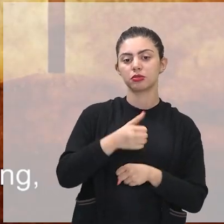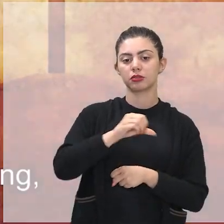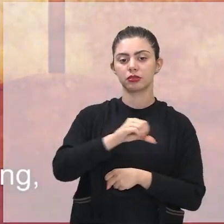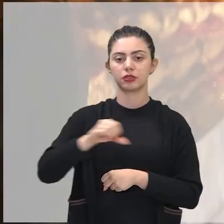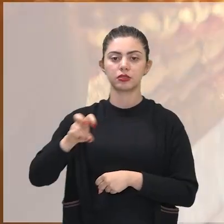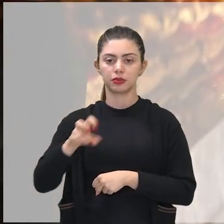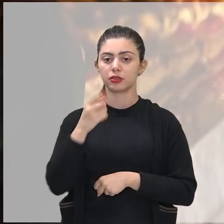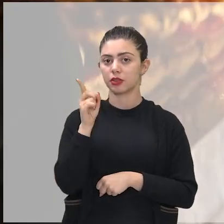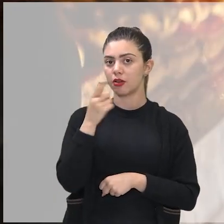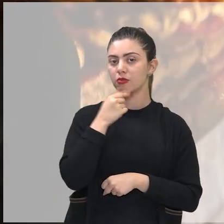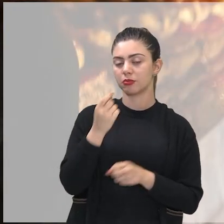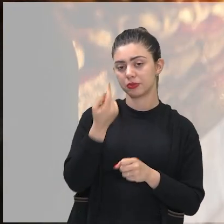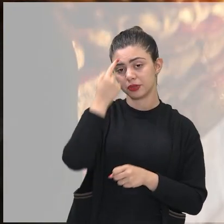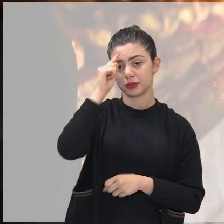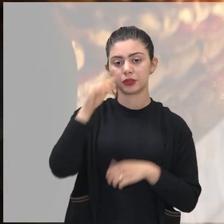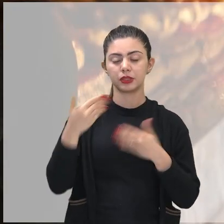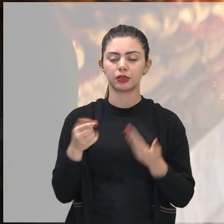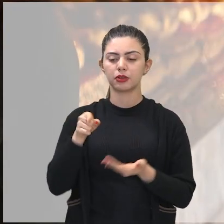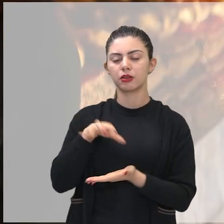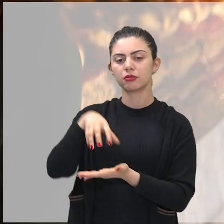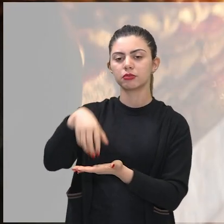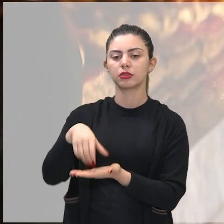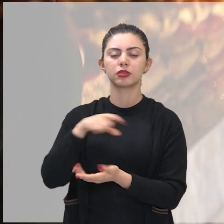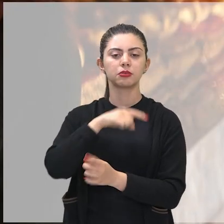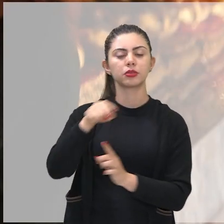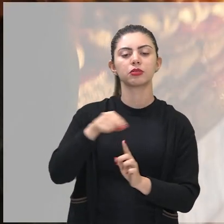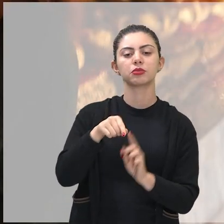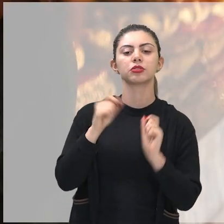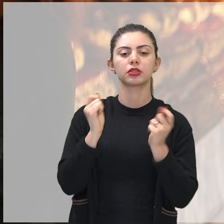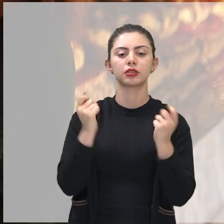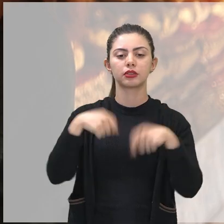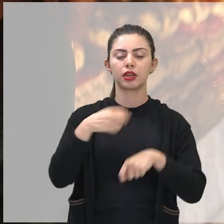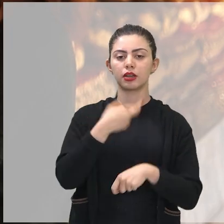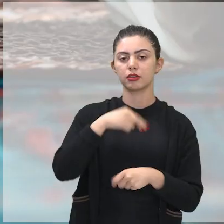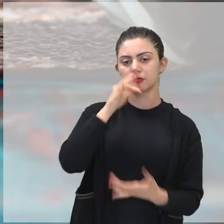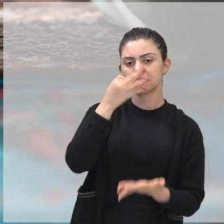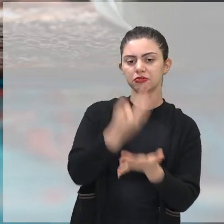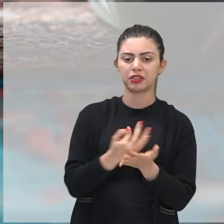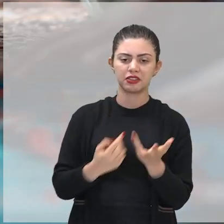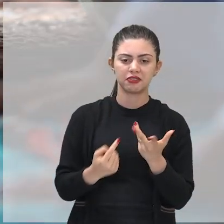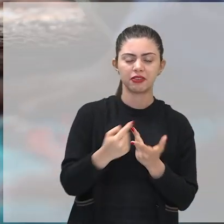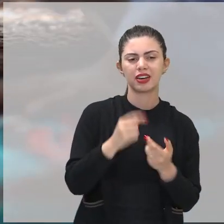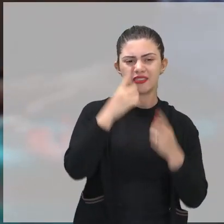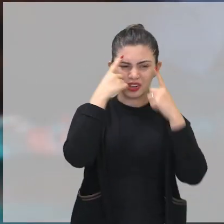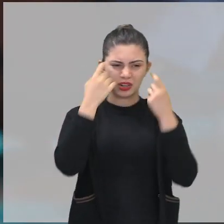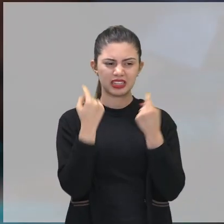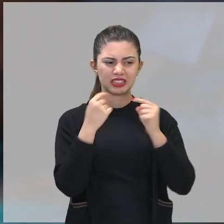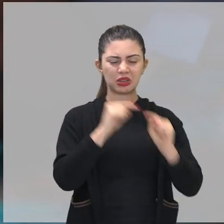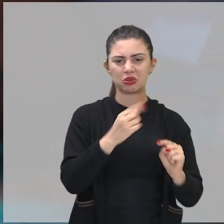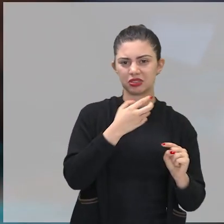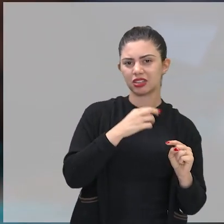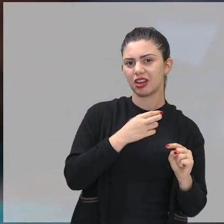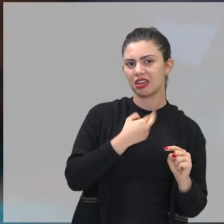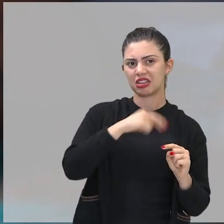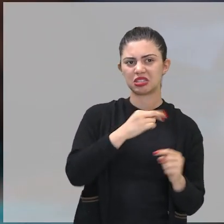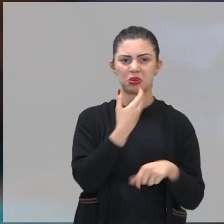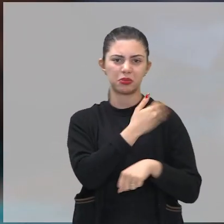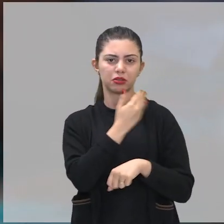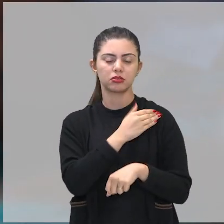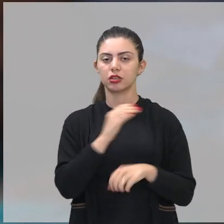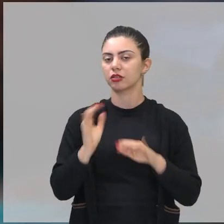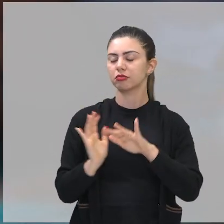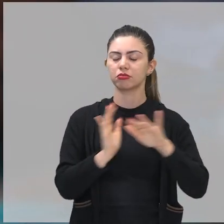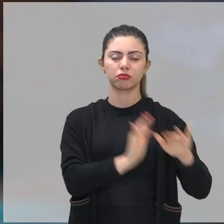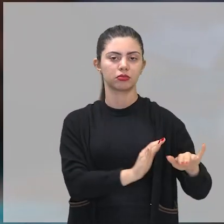William Swing, a URI busca promover a cooperação entre fés, eliminar a violência religiosa e criar uma cultura de